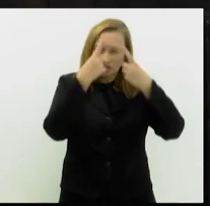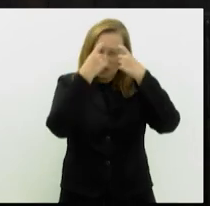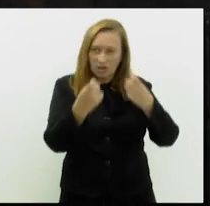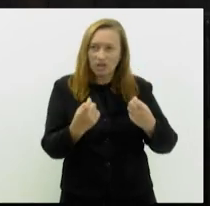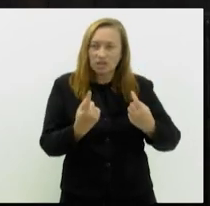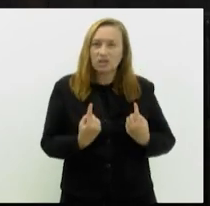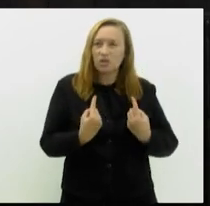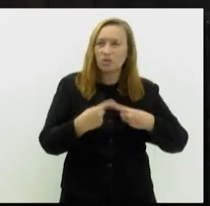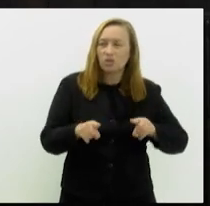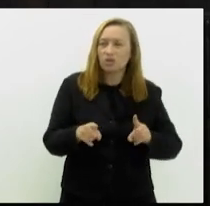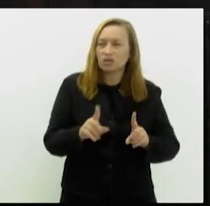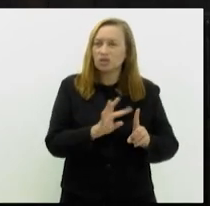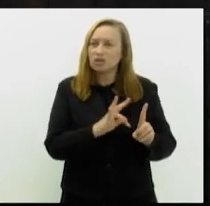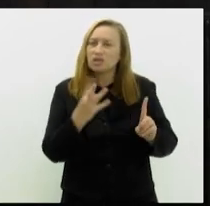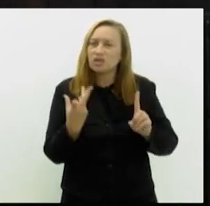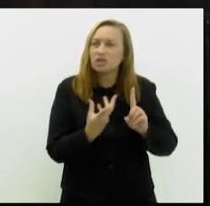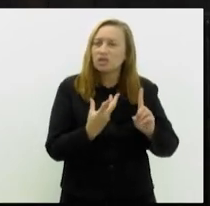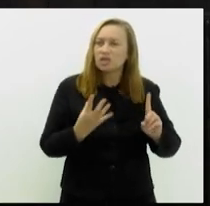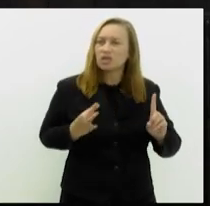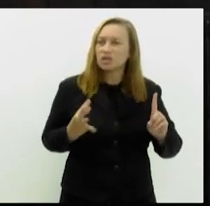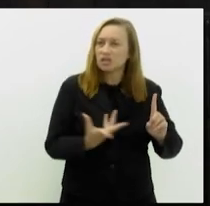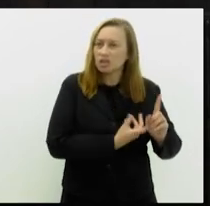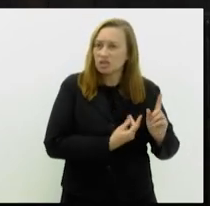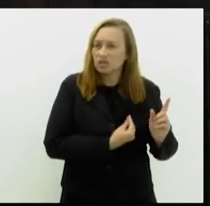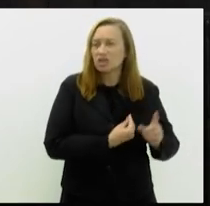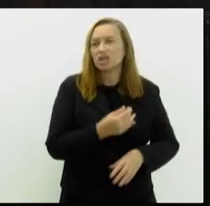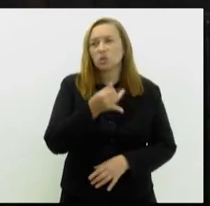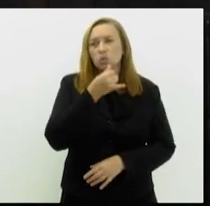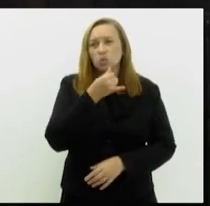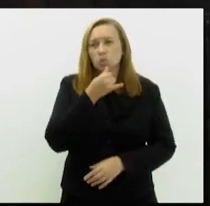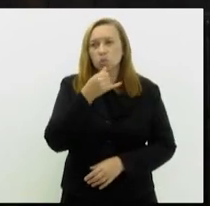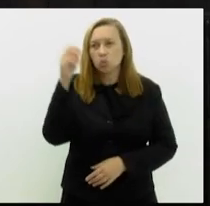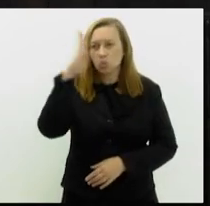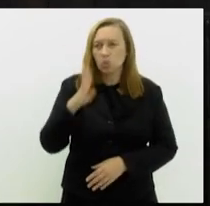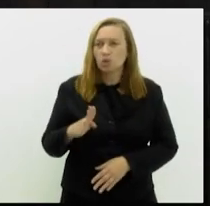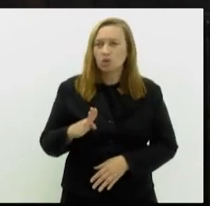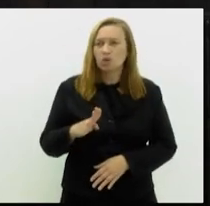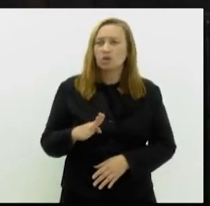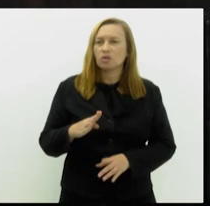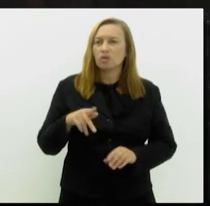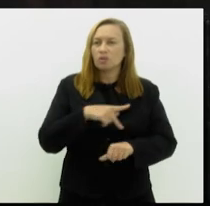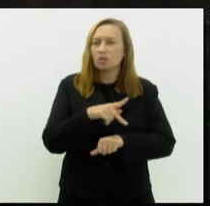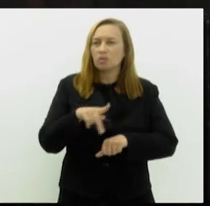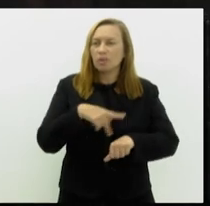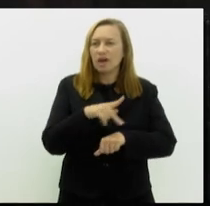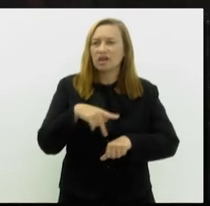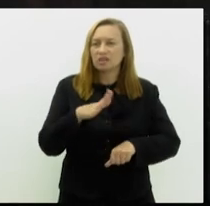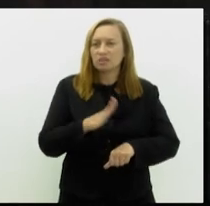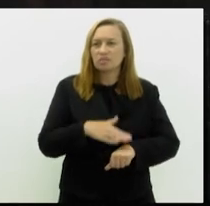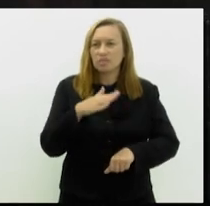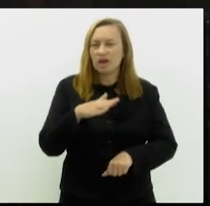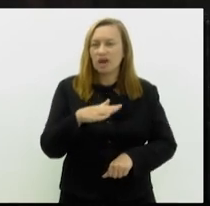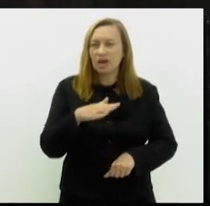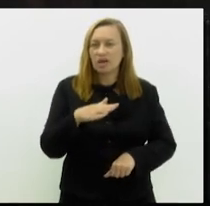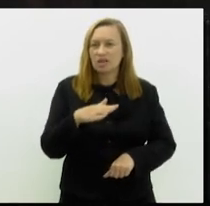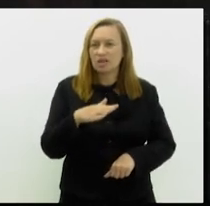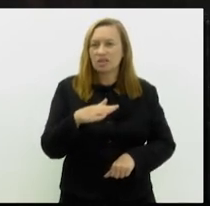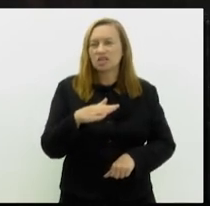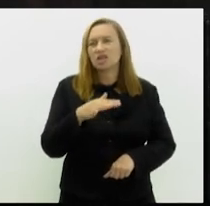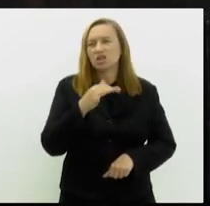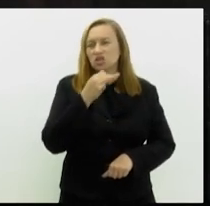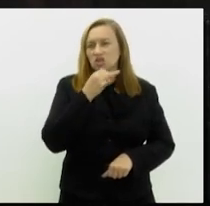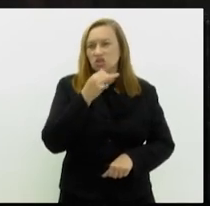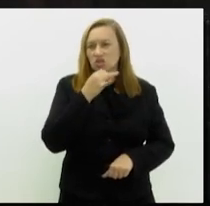transfobias, não aceitaremos esse triste lugar que ocupa o Brasil como o país mais violador dos direitos da população trans